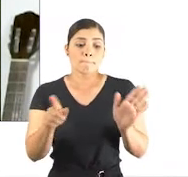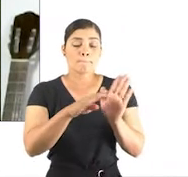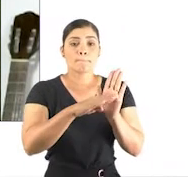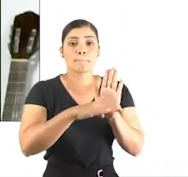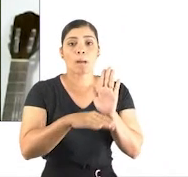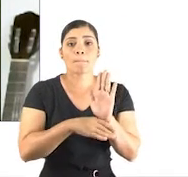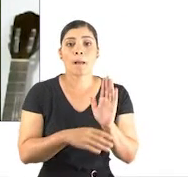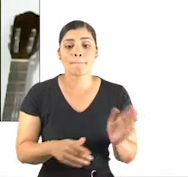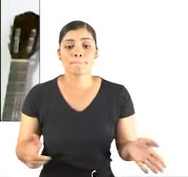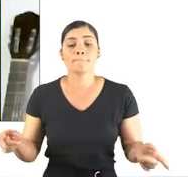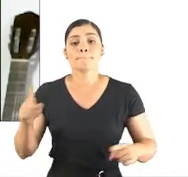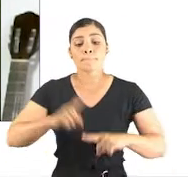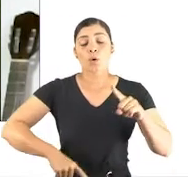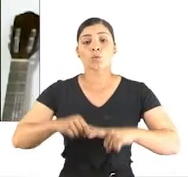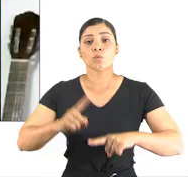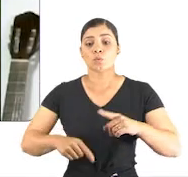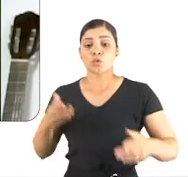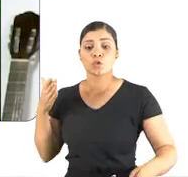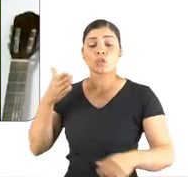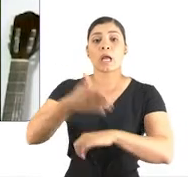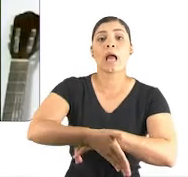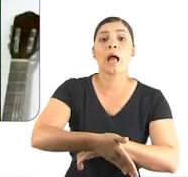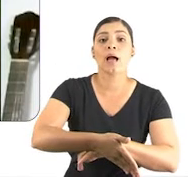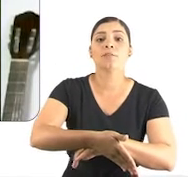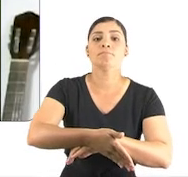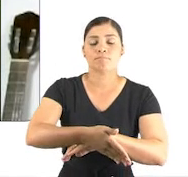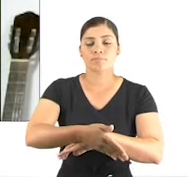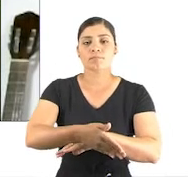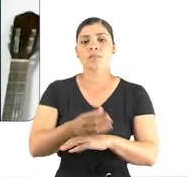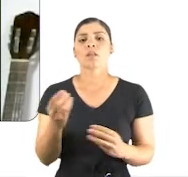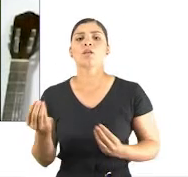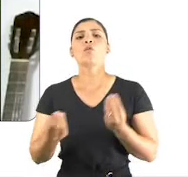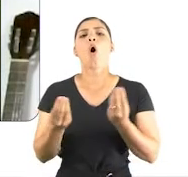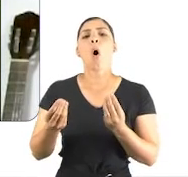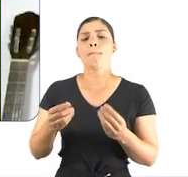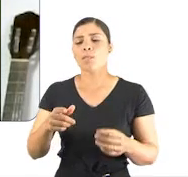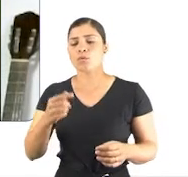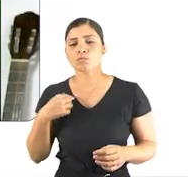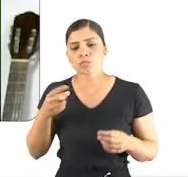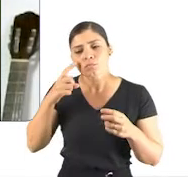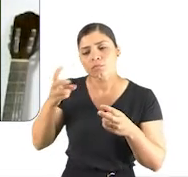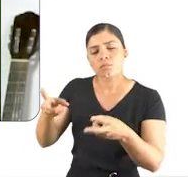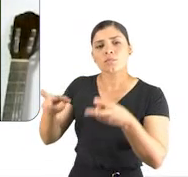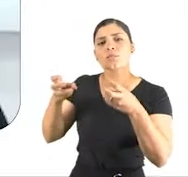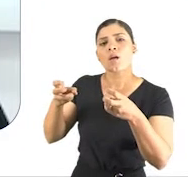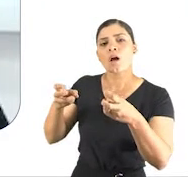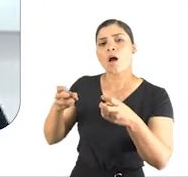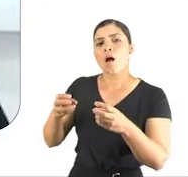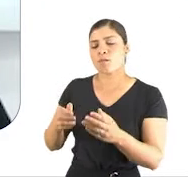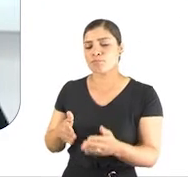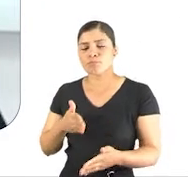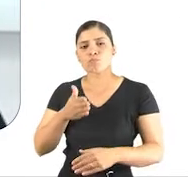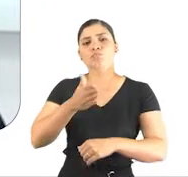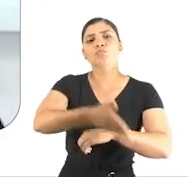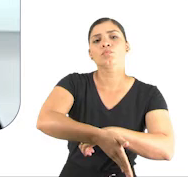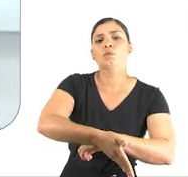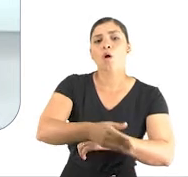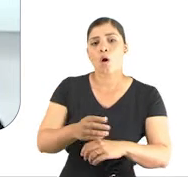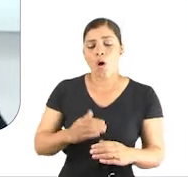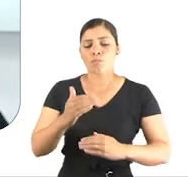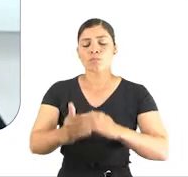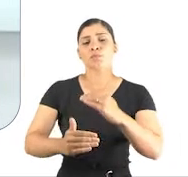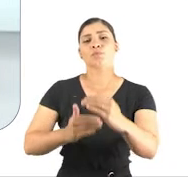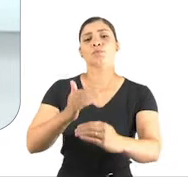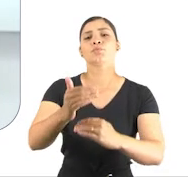chegar. Entra a área, entra o momento do acompanhamento dessa compra, do follow-up. E esse é um processo que